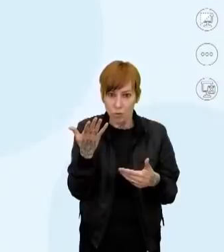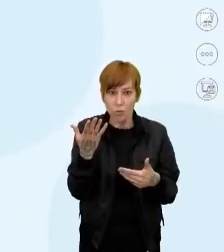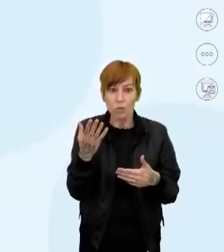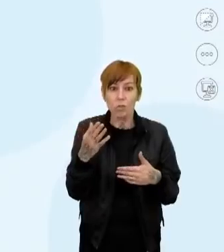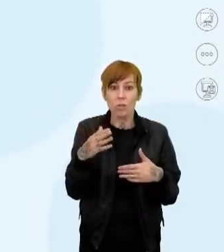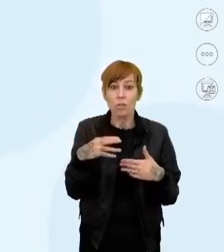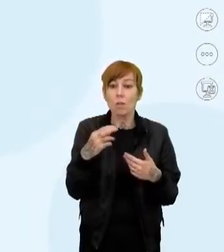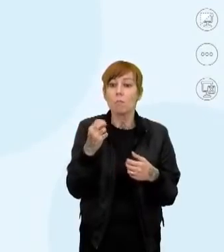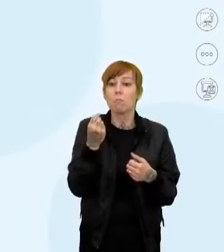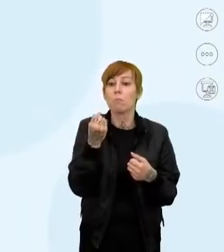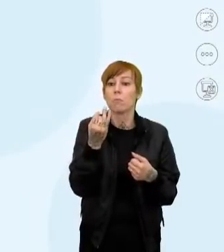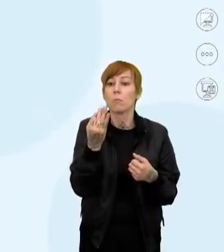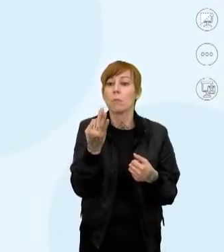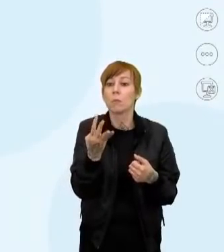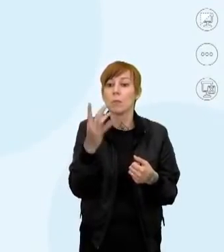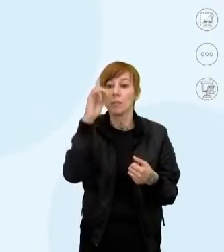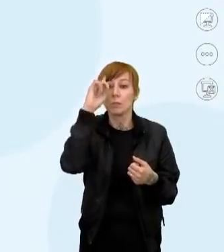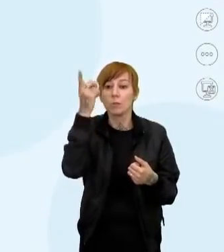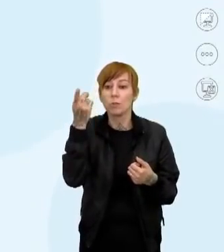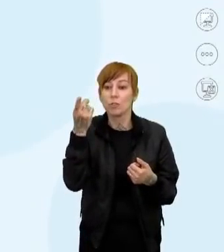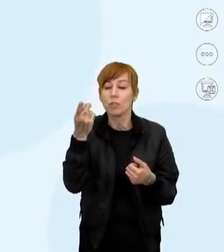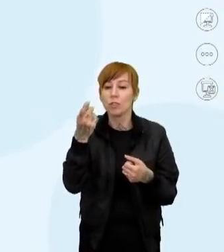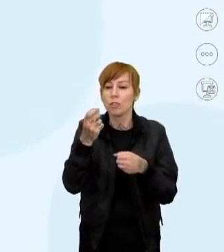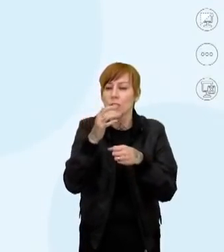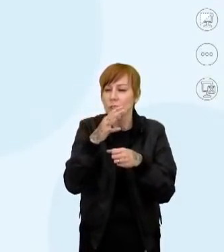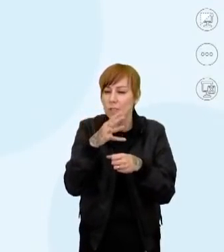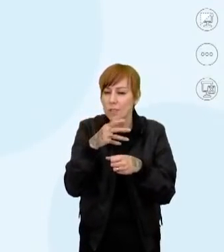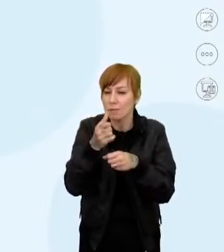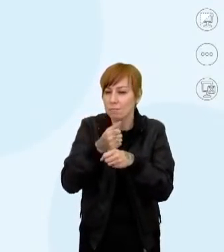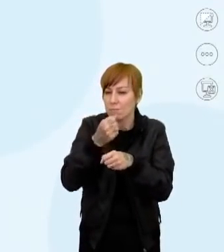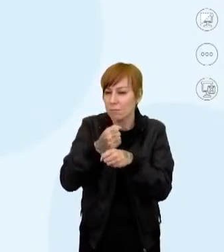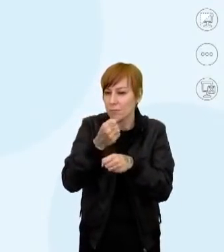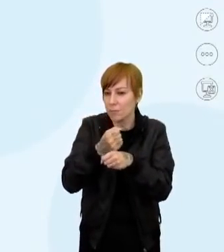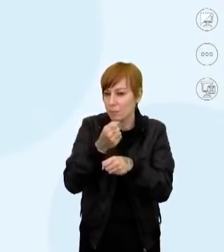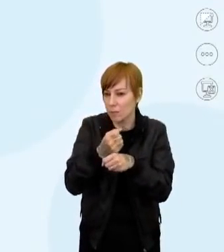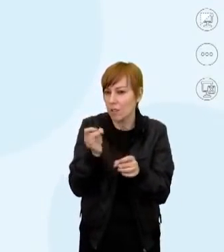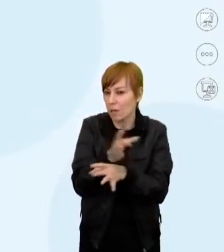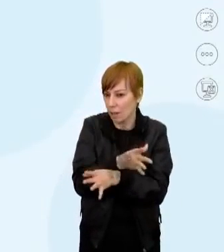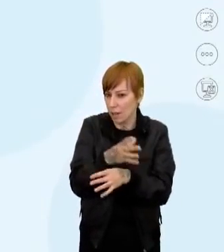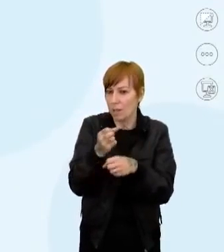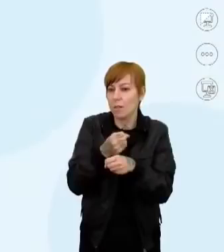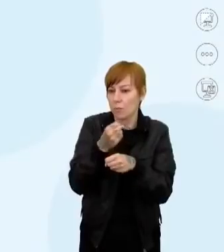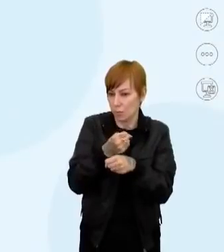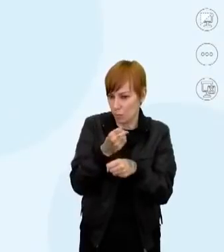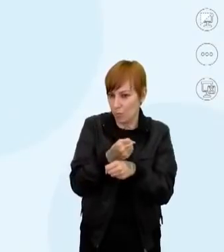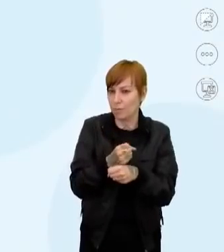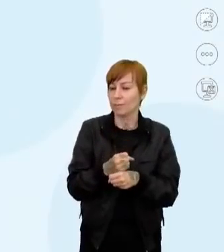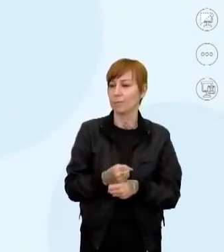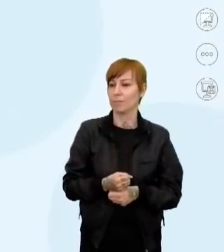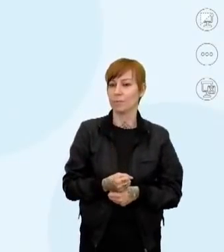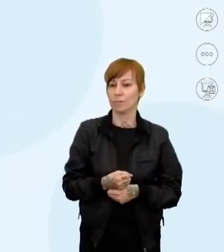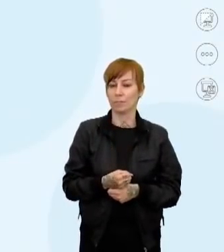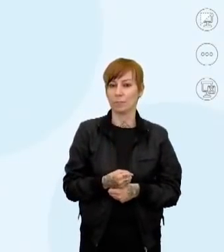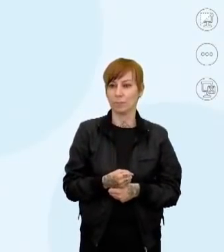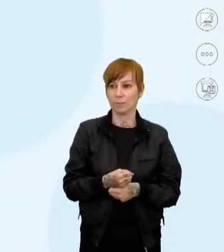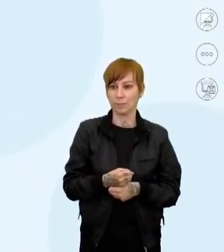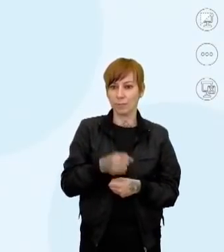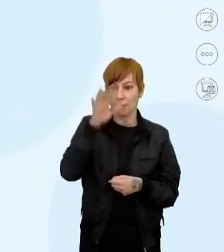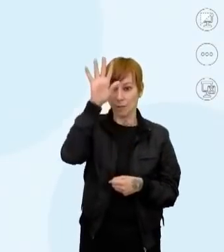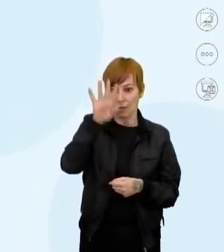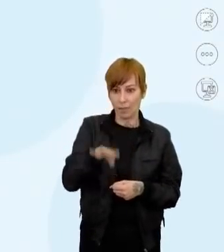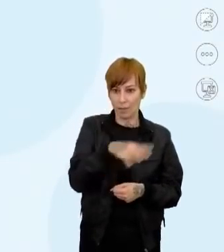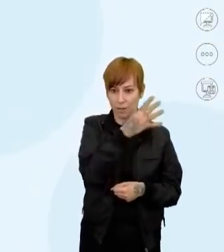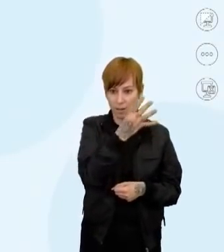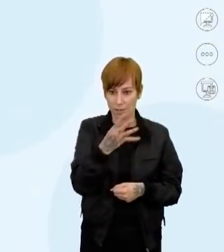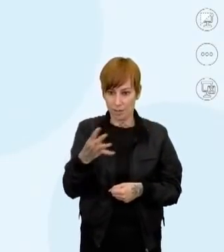tá certo? Então, provavelmente ele deu aí algumas informações. Montem aí a tabelinha, veja se é